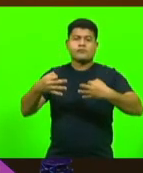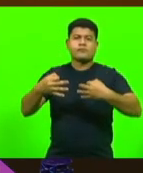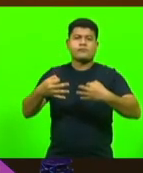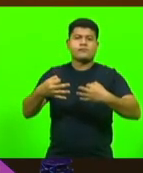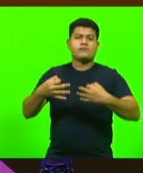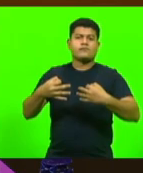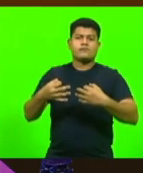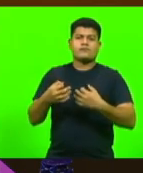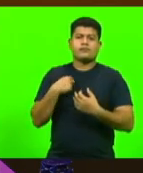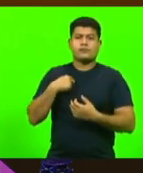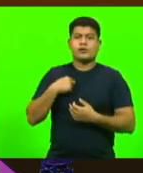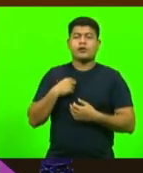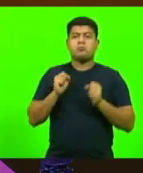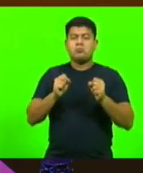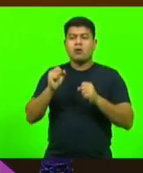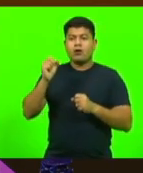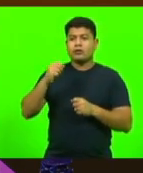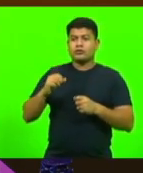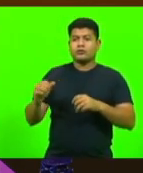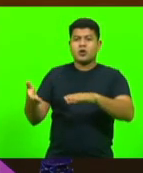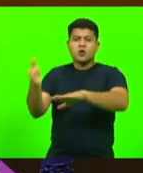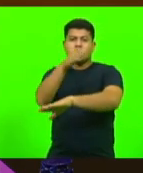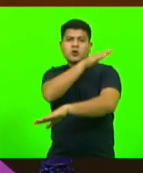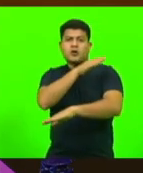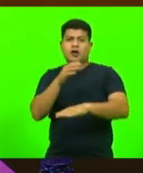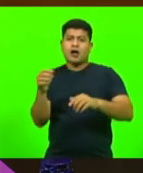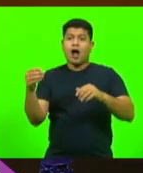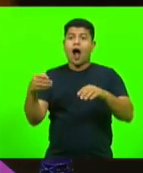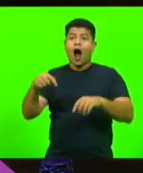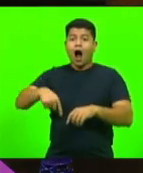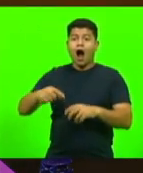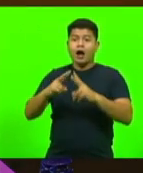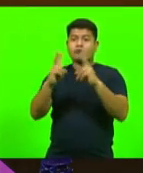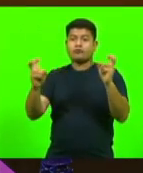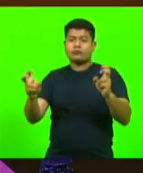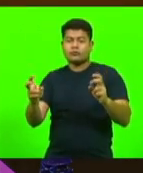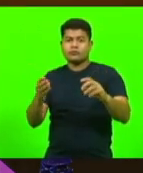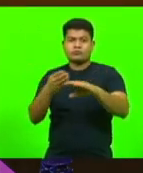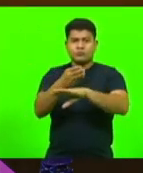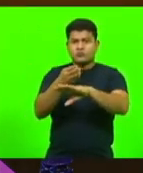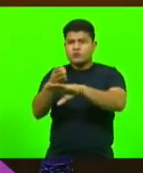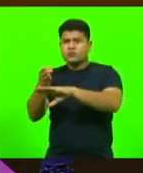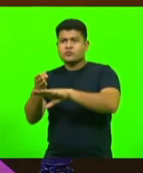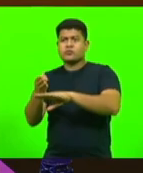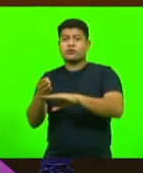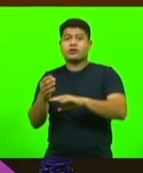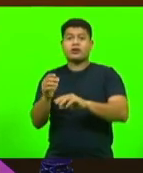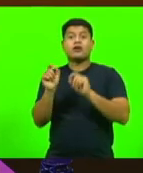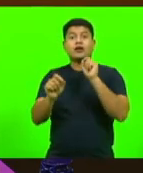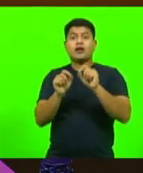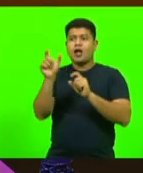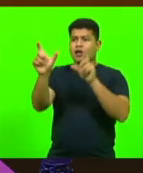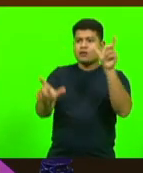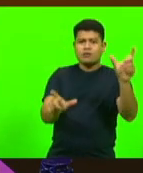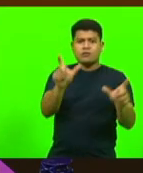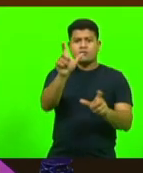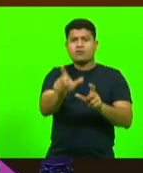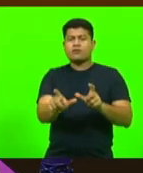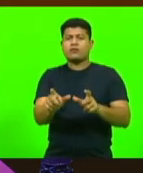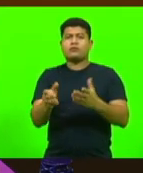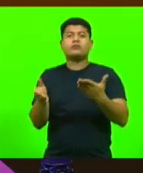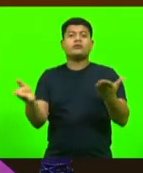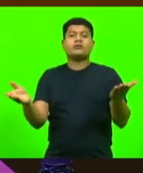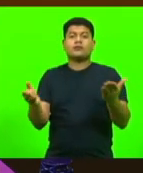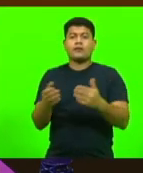e quais são os morros Quais são as comunidades que podem entrar e qual não pode entrar quem são as pessoas Então é